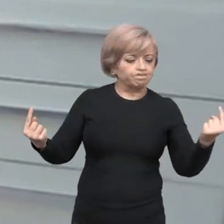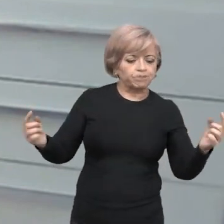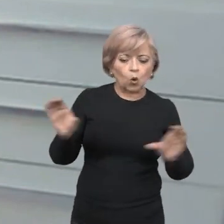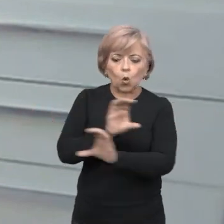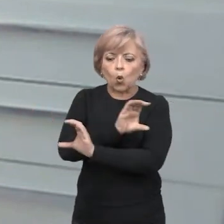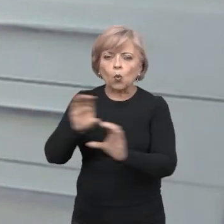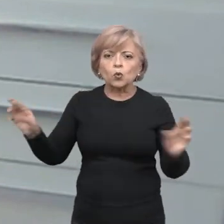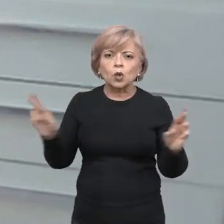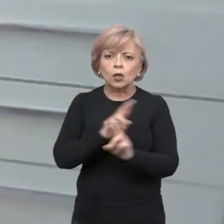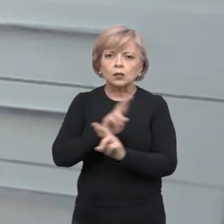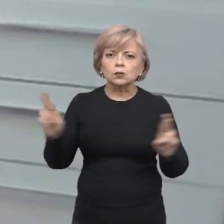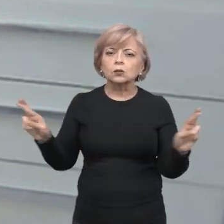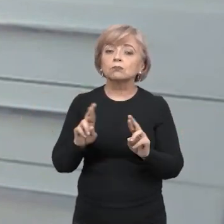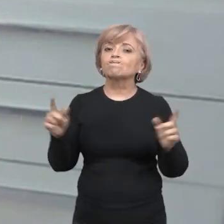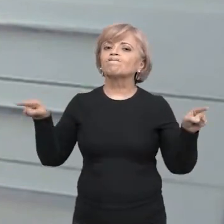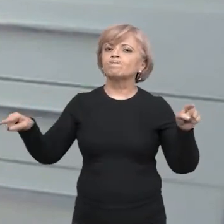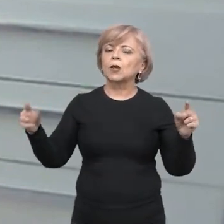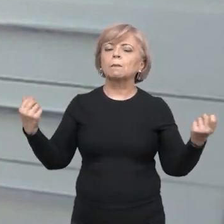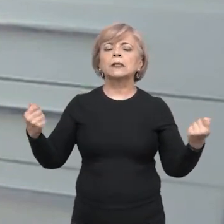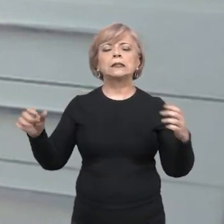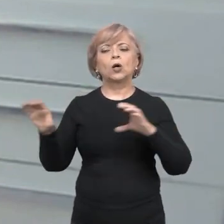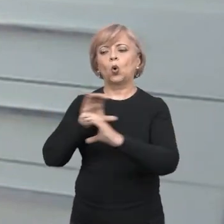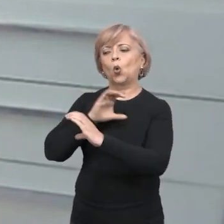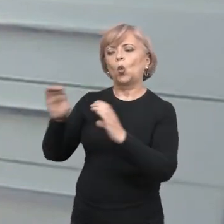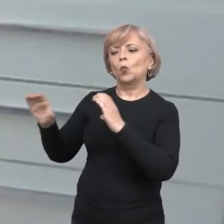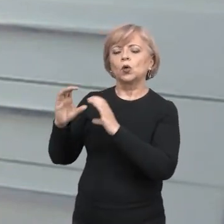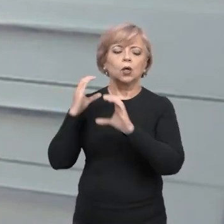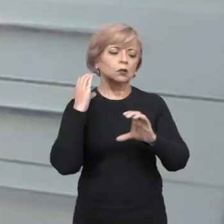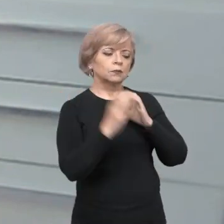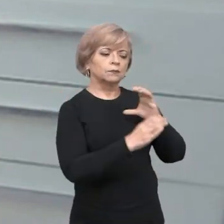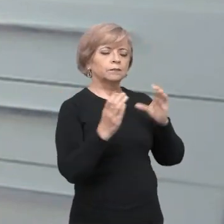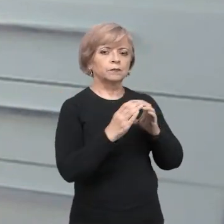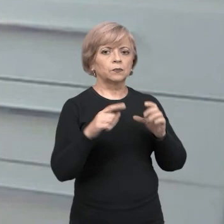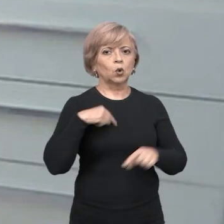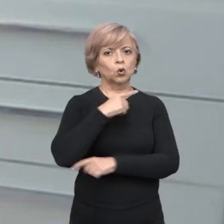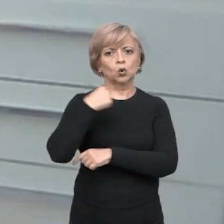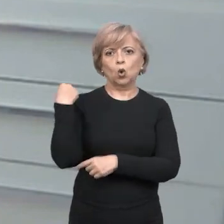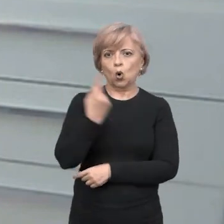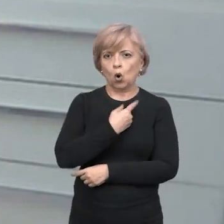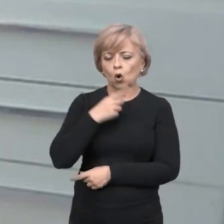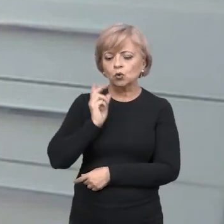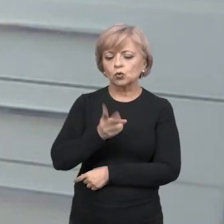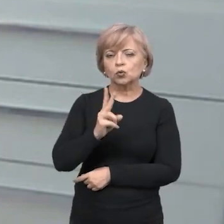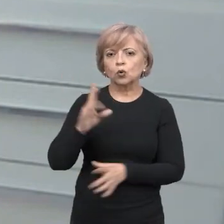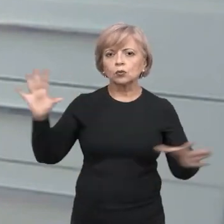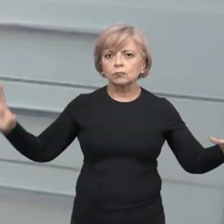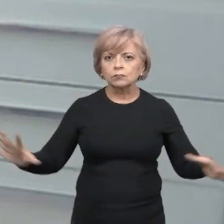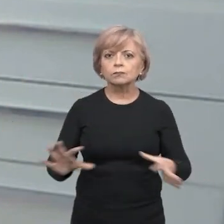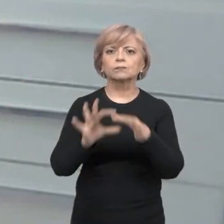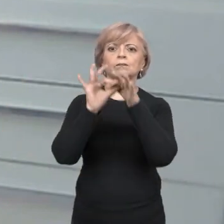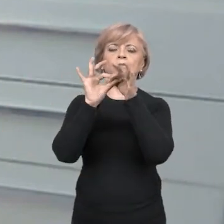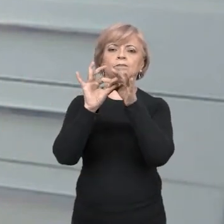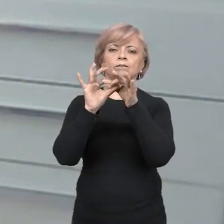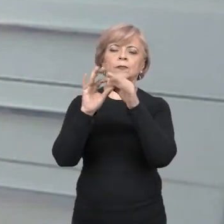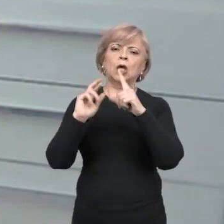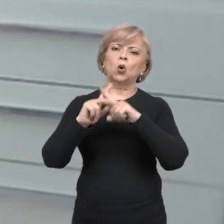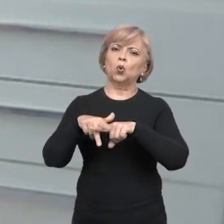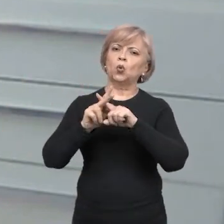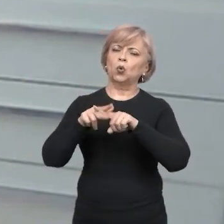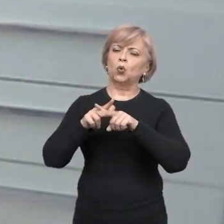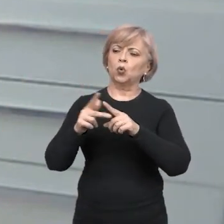para que a comunicação se restabeleça que nós possamos atuar no no no papel de